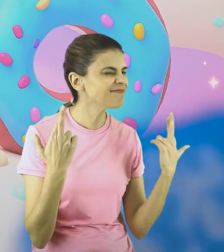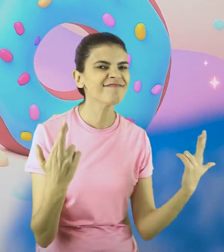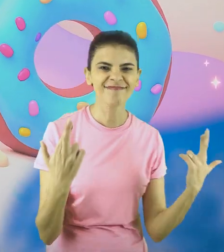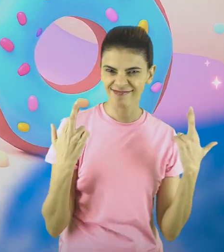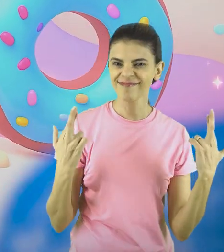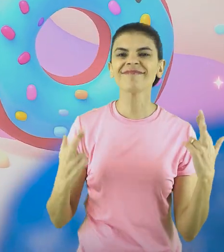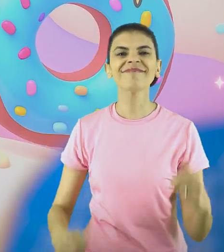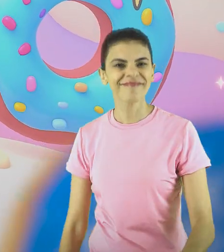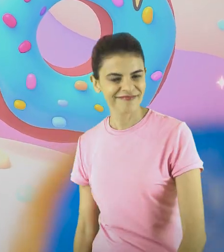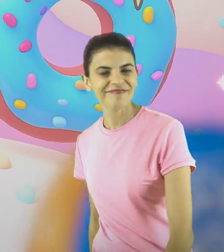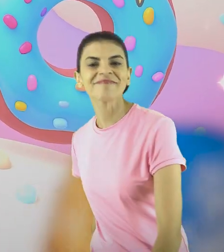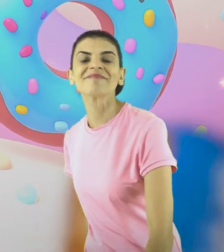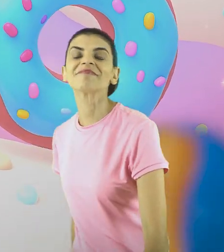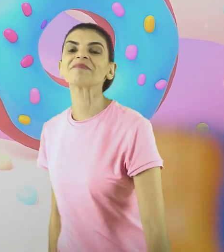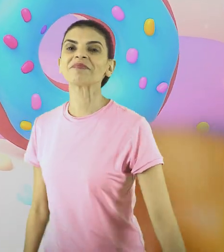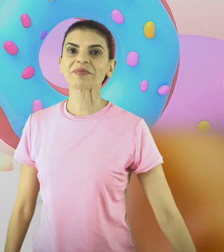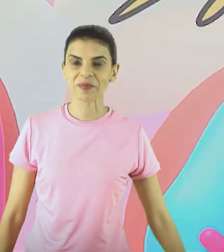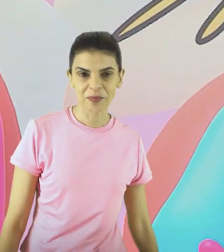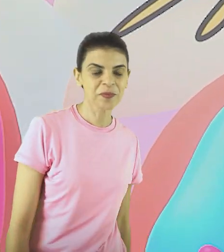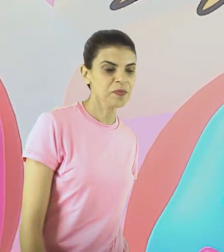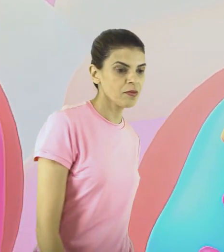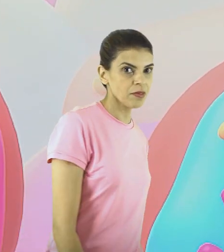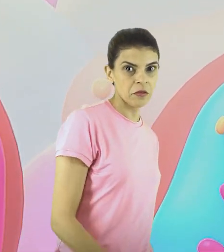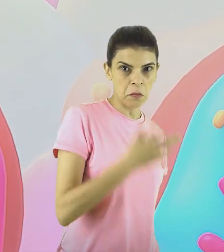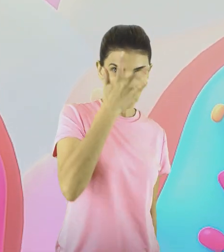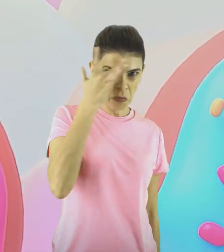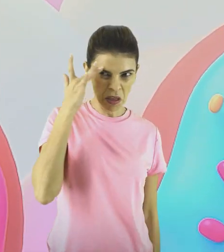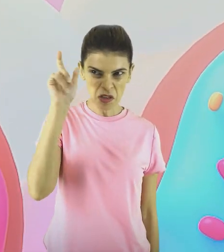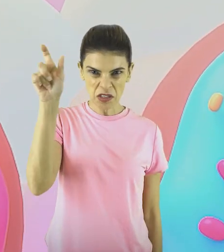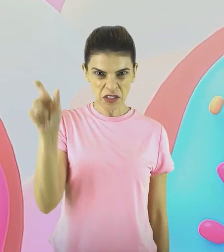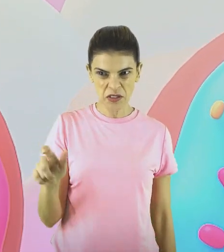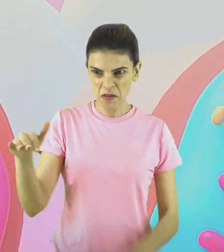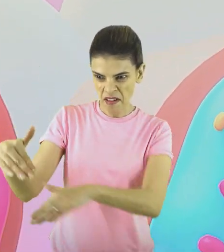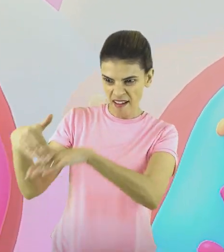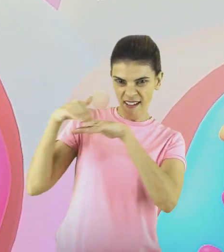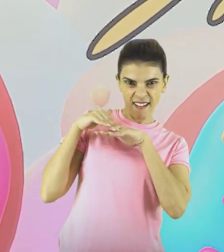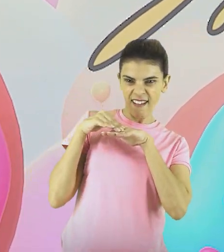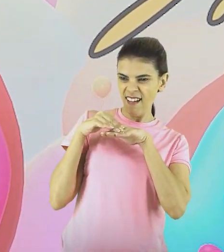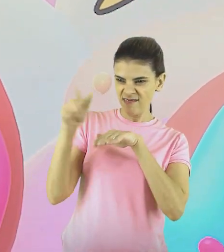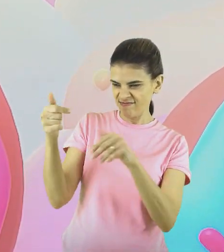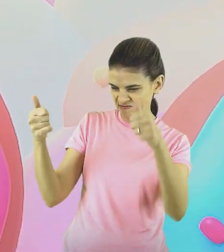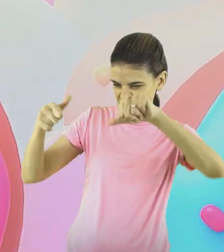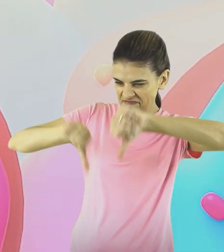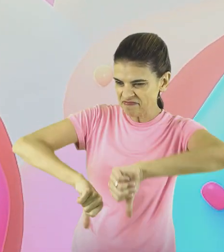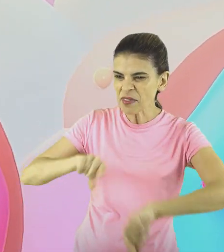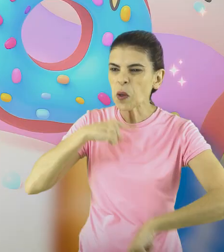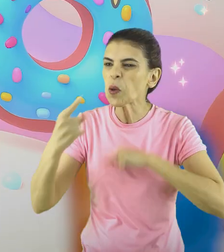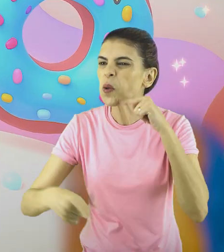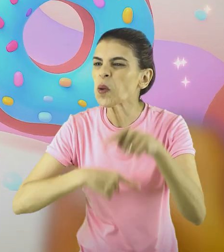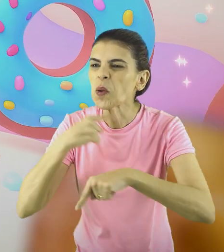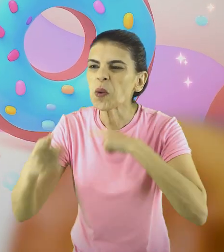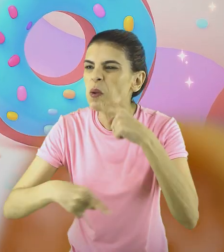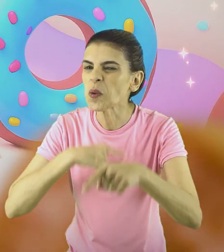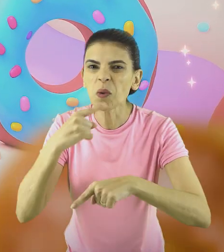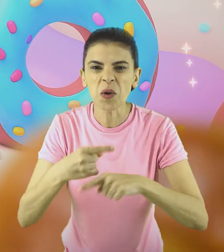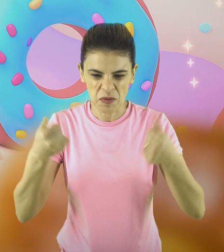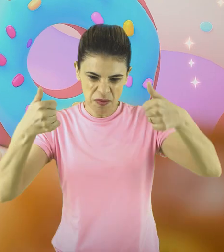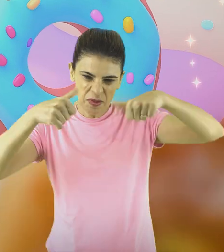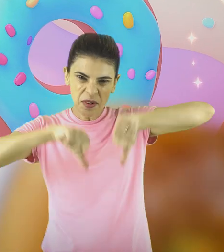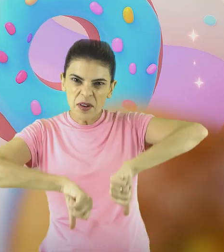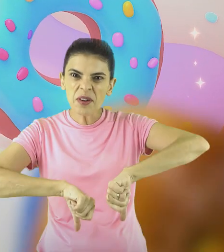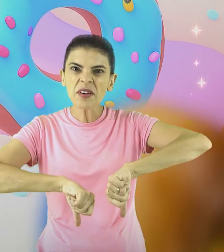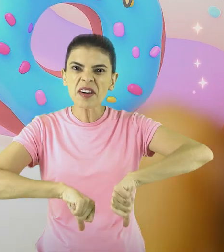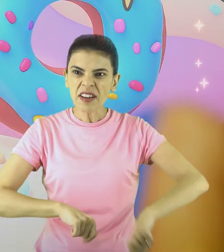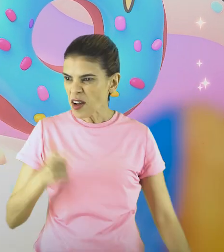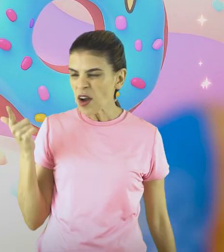muito mais. Se alguém disser que você não vai conseguir, não